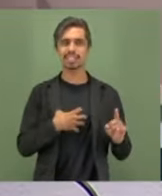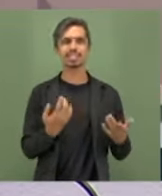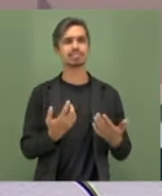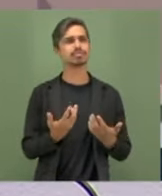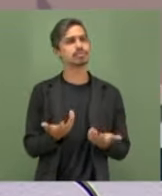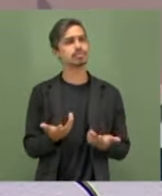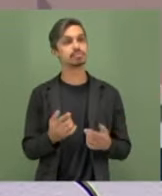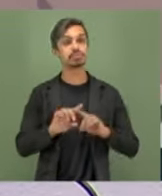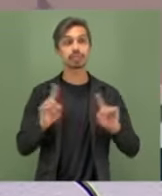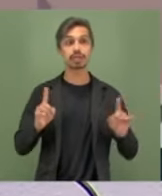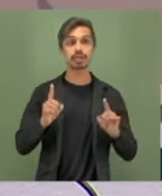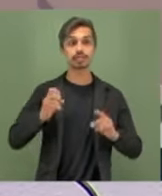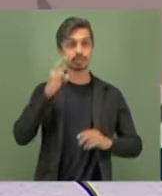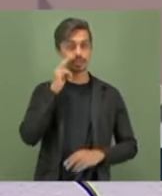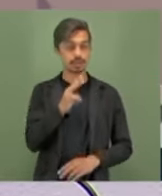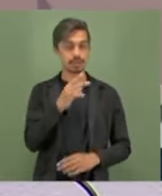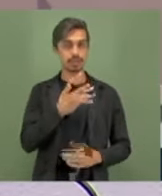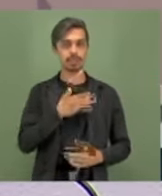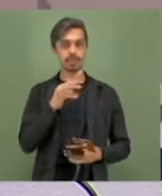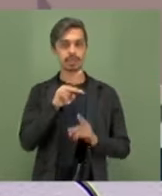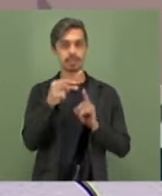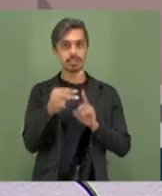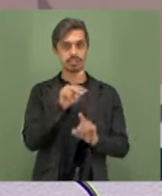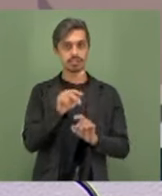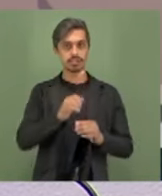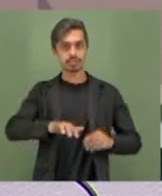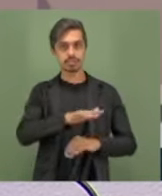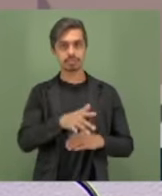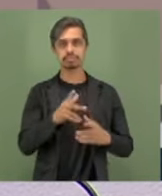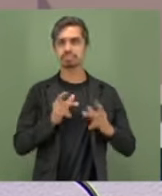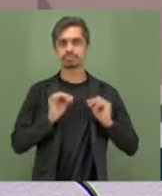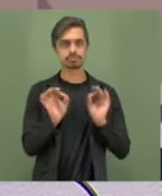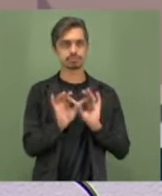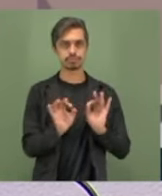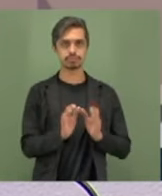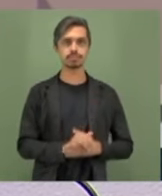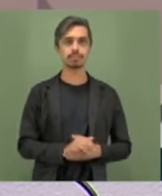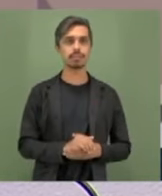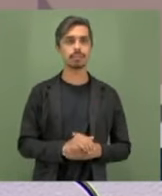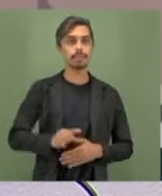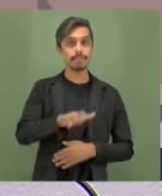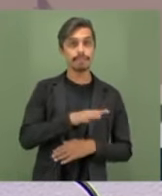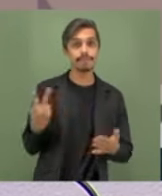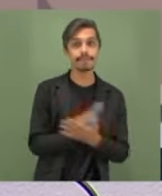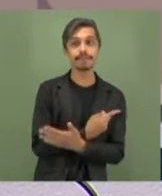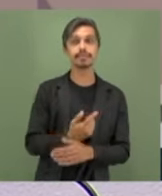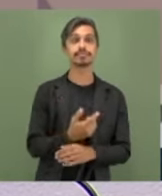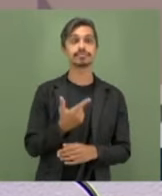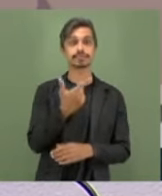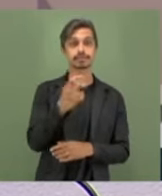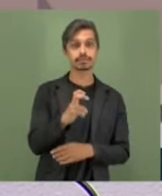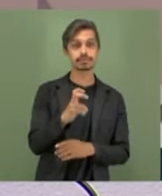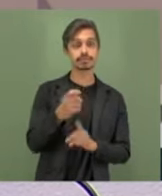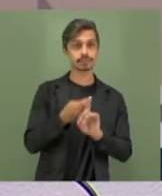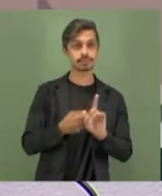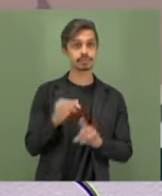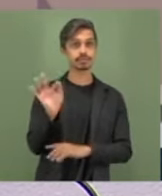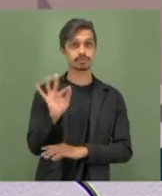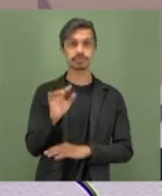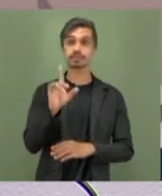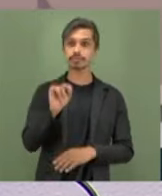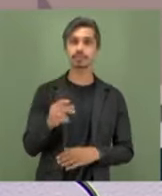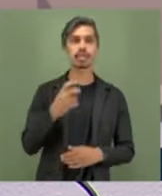dos factos de uma situação que eu passei e que não merecia ter passado. A situação ocorrida a 25 de fevereiro foi uma